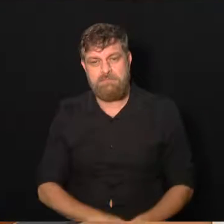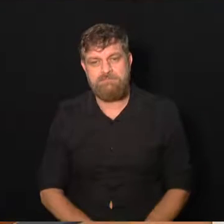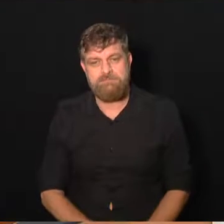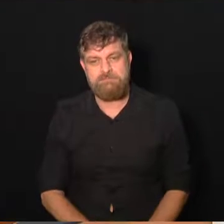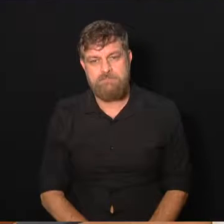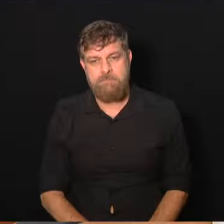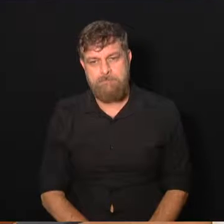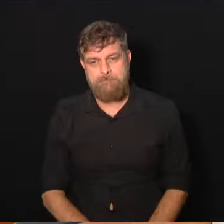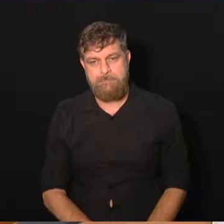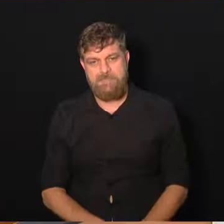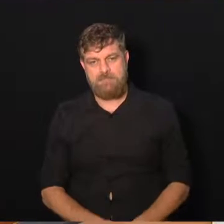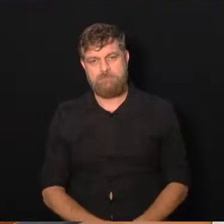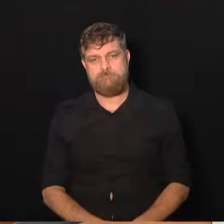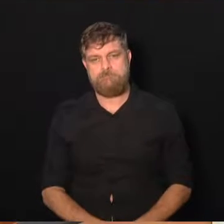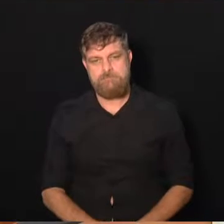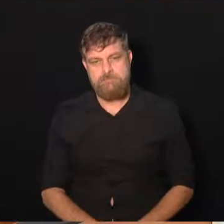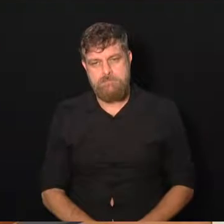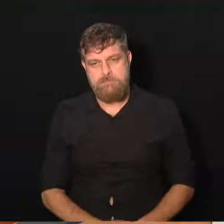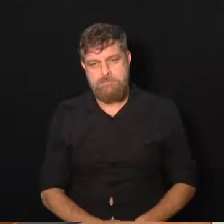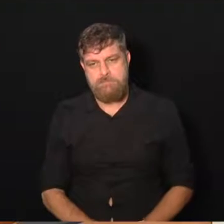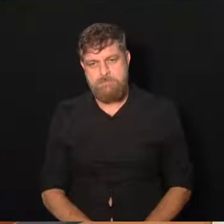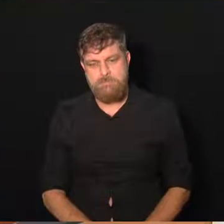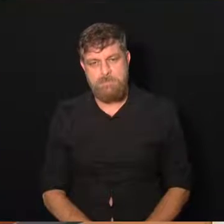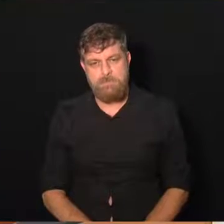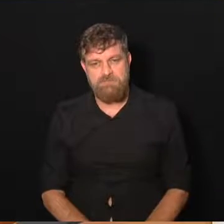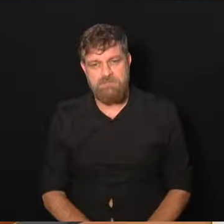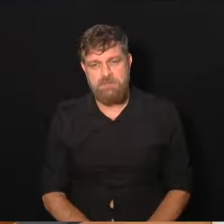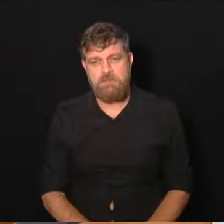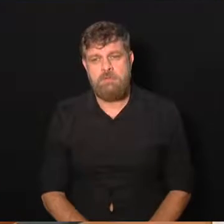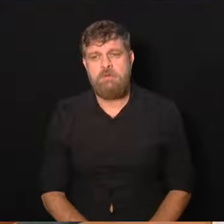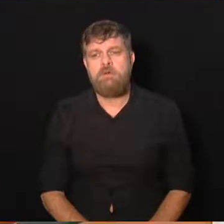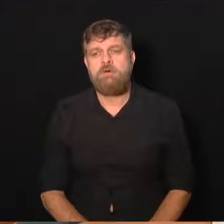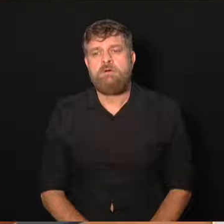animais da cidade de Campinas, dar proteção a esses animais.